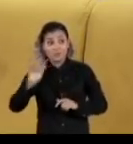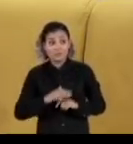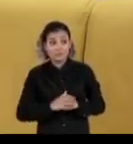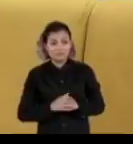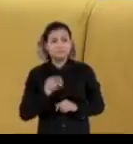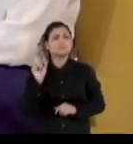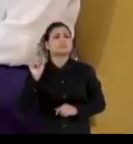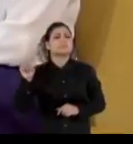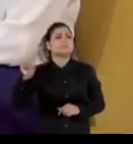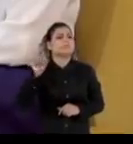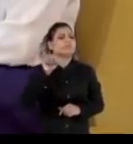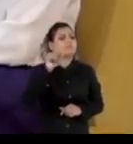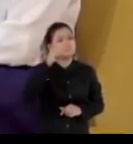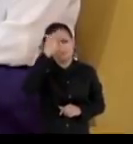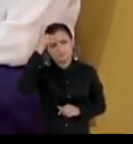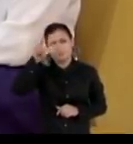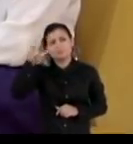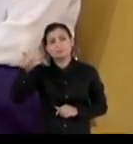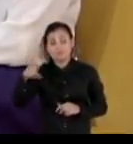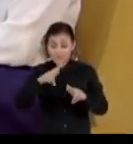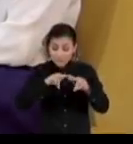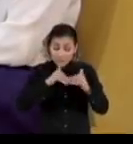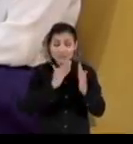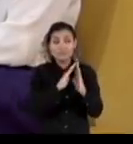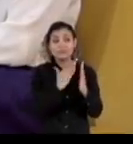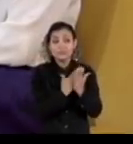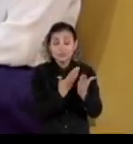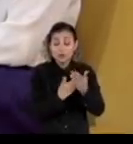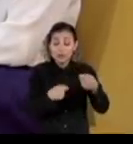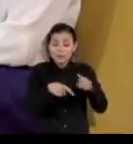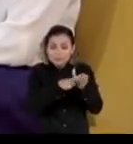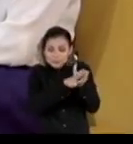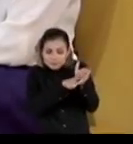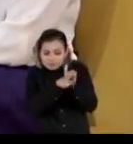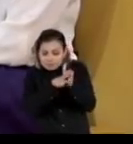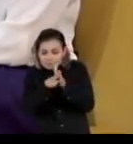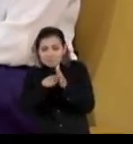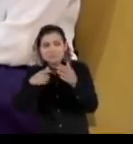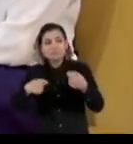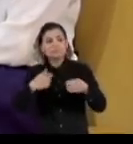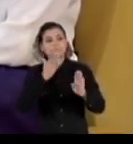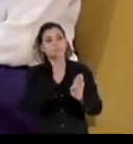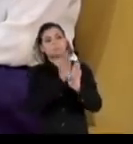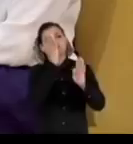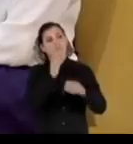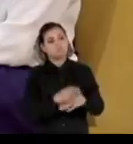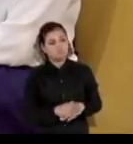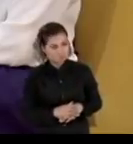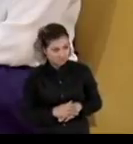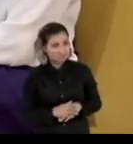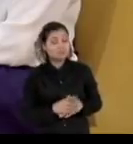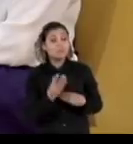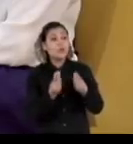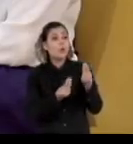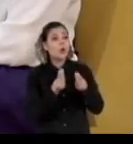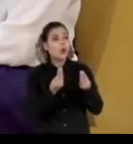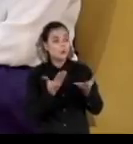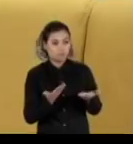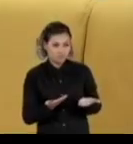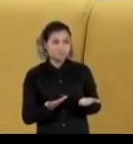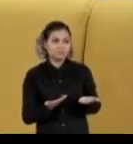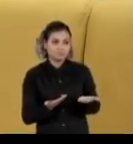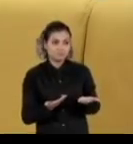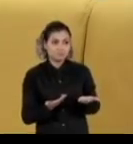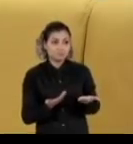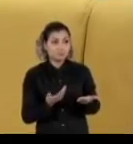E aí é que está a grande sacada das escolas e das pesquisas que chegaram a esse tipo de intervenção.